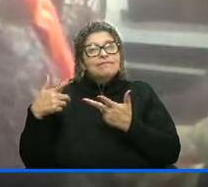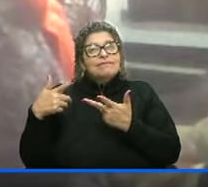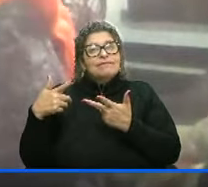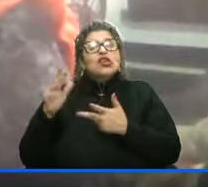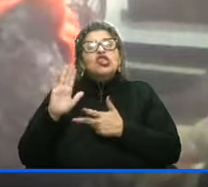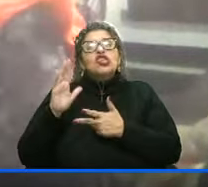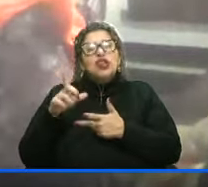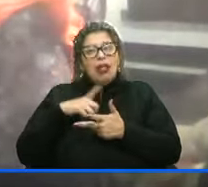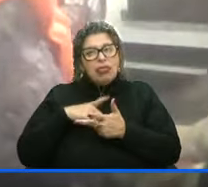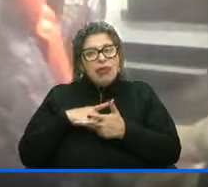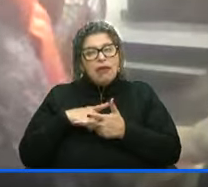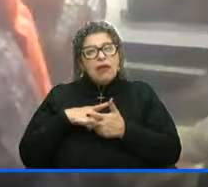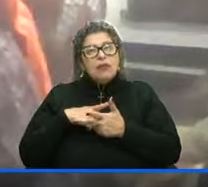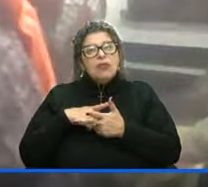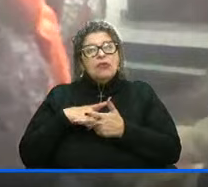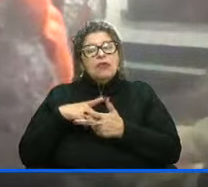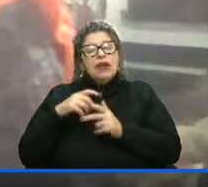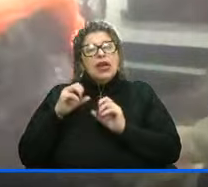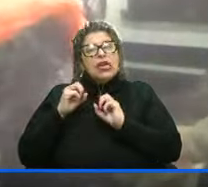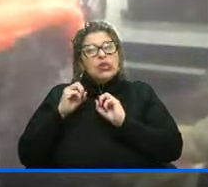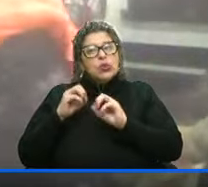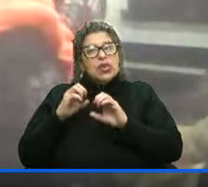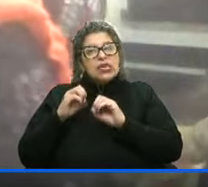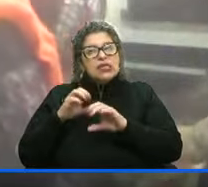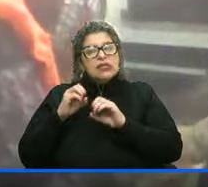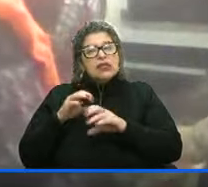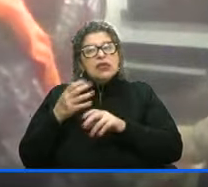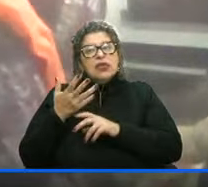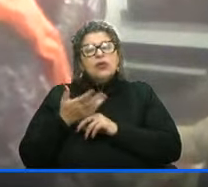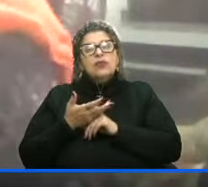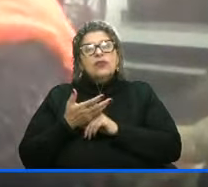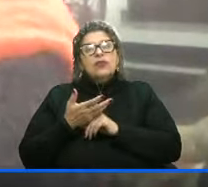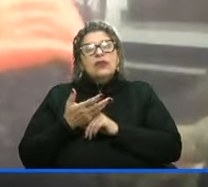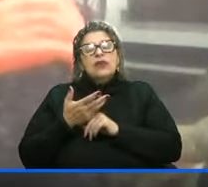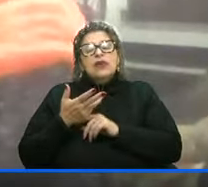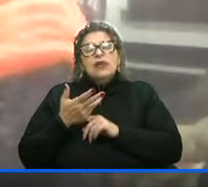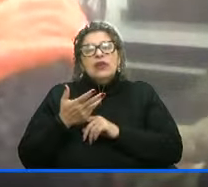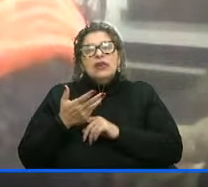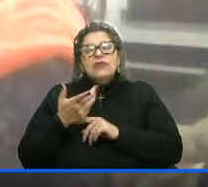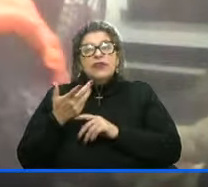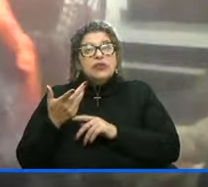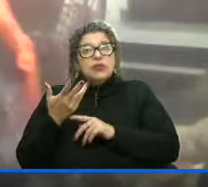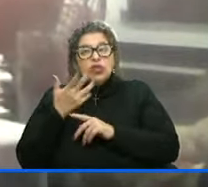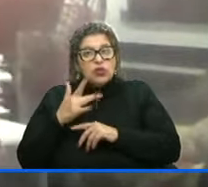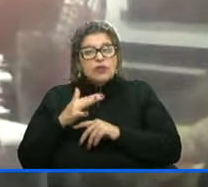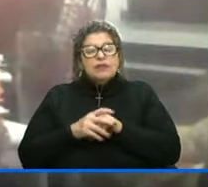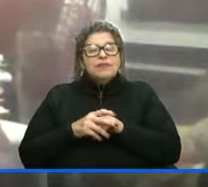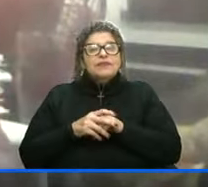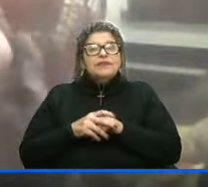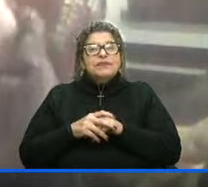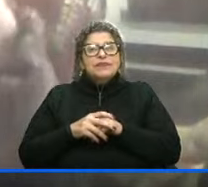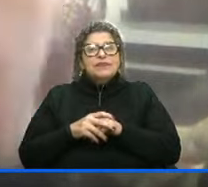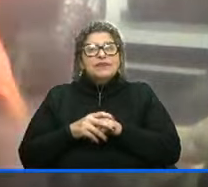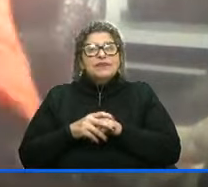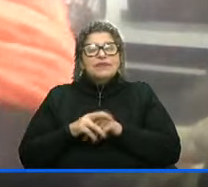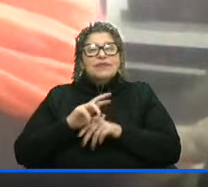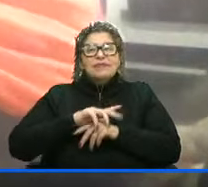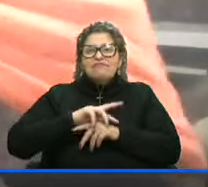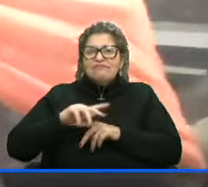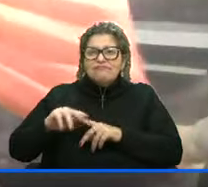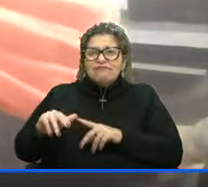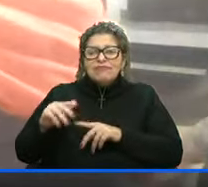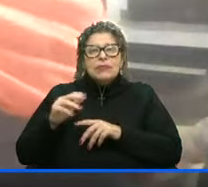nós já temos a educação infantil própria, nós já temos conveniado, aí nós vamos fazer uma terceira formulação, e a fragmentação enorme da